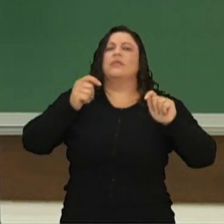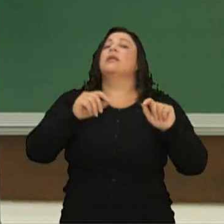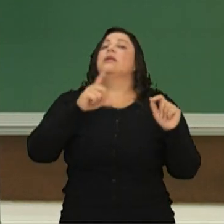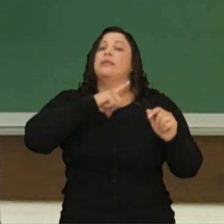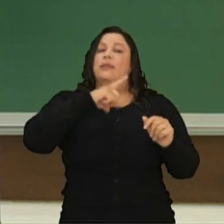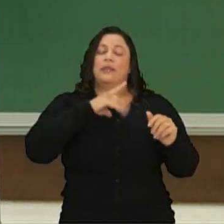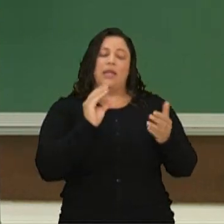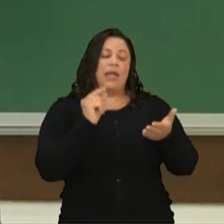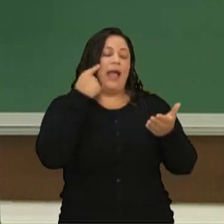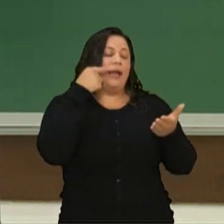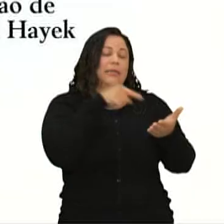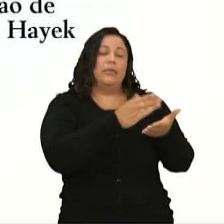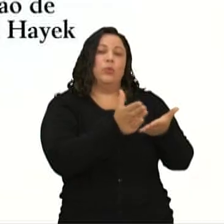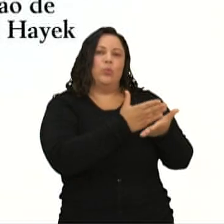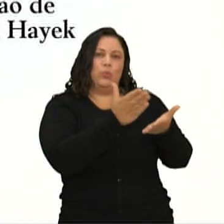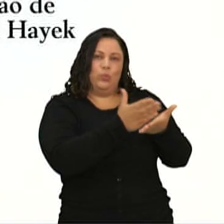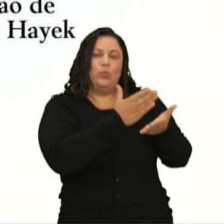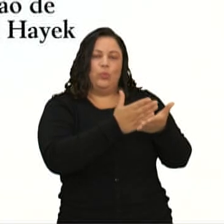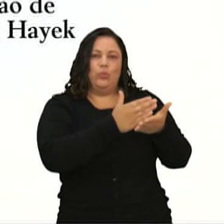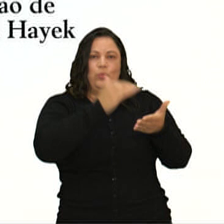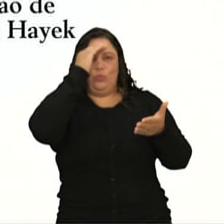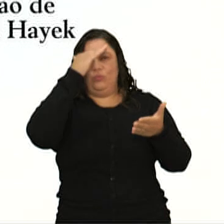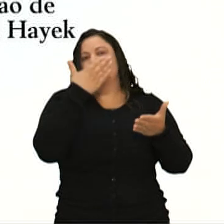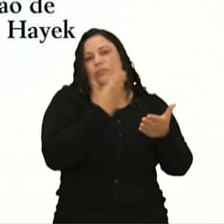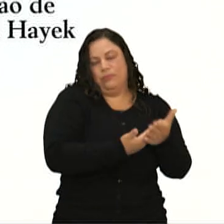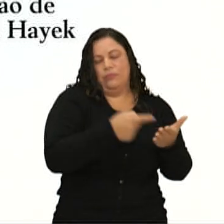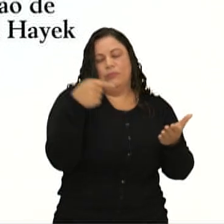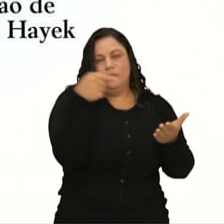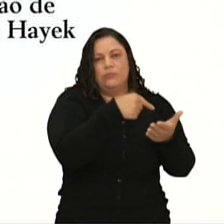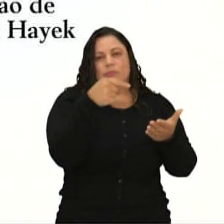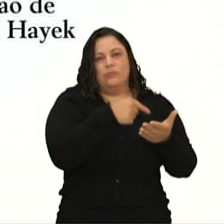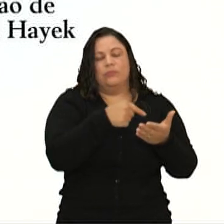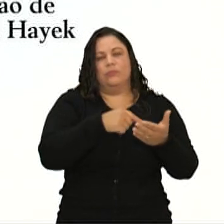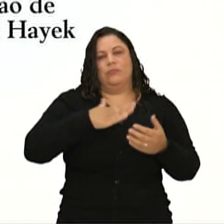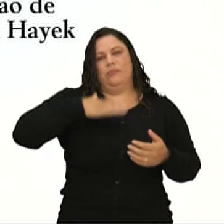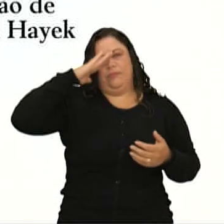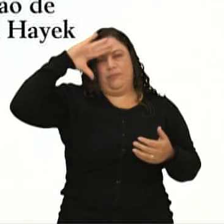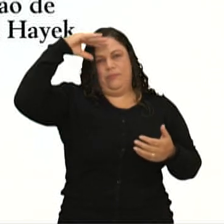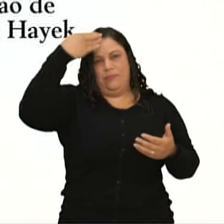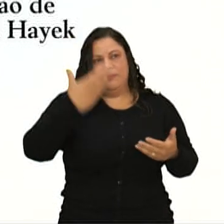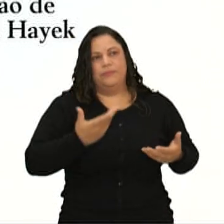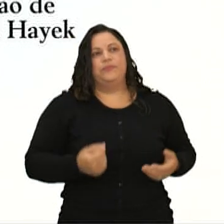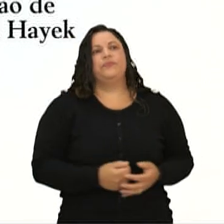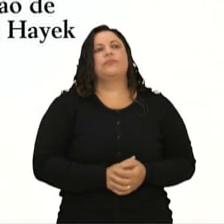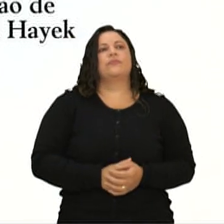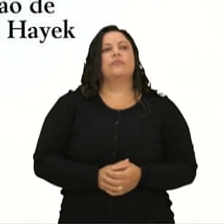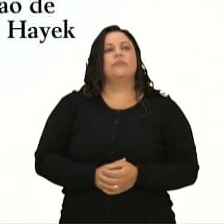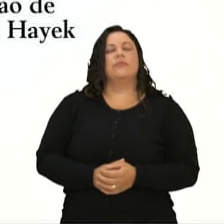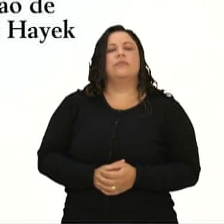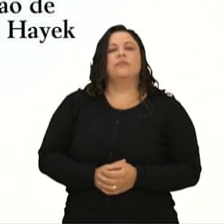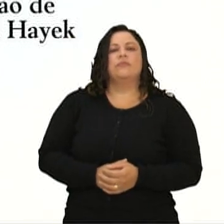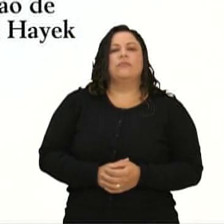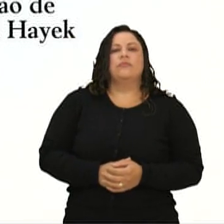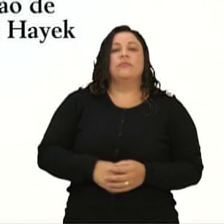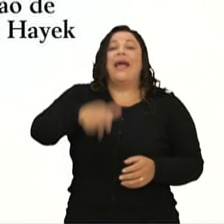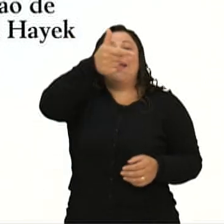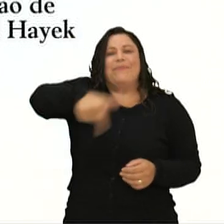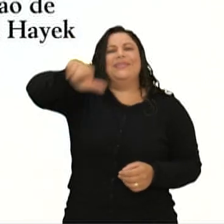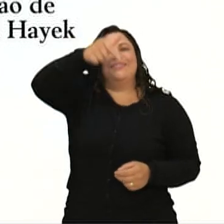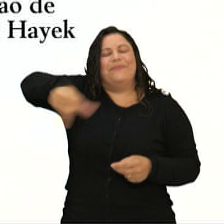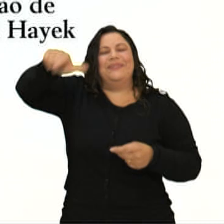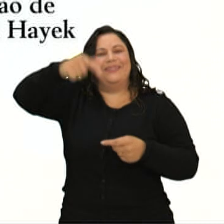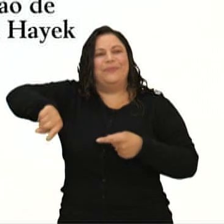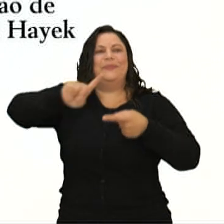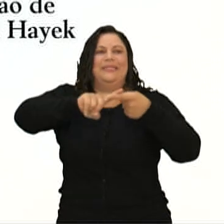Alcorão. O credo, que é a crença, a oração, tá? A caridade,